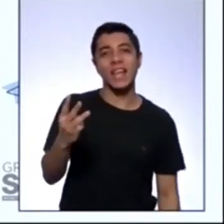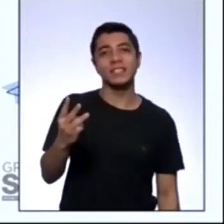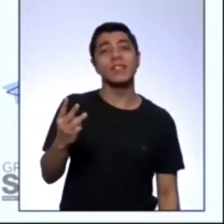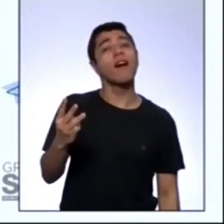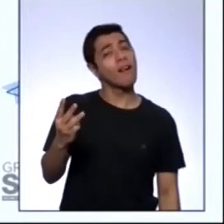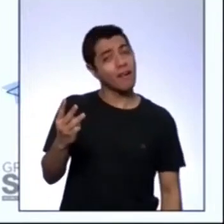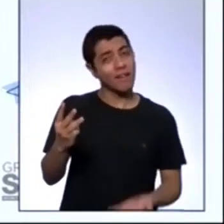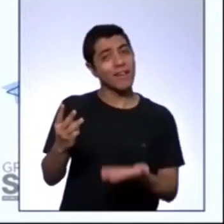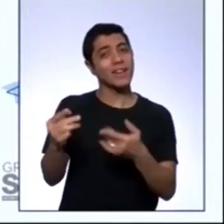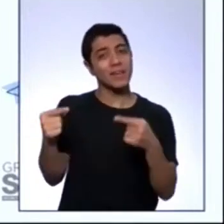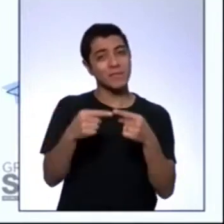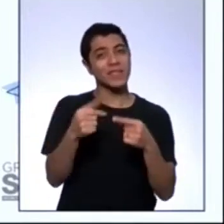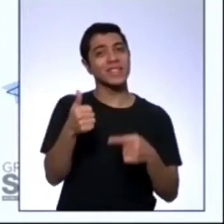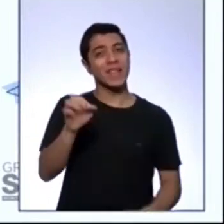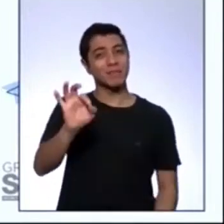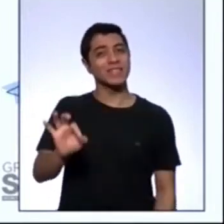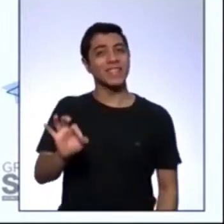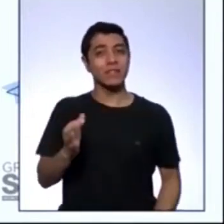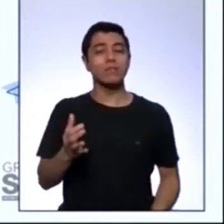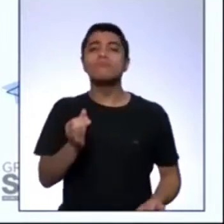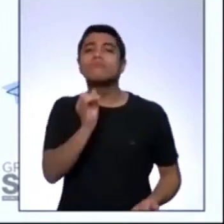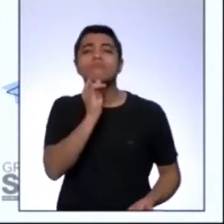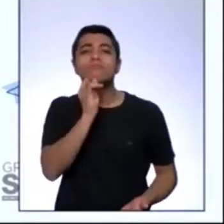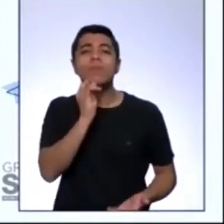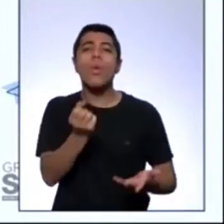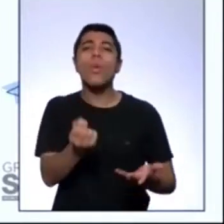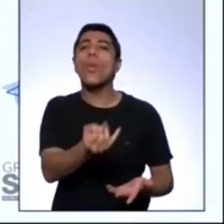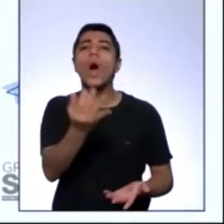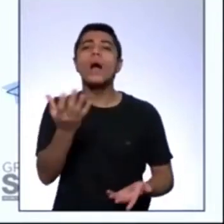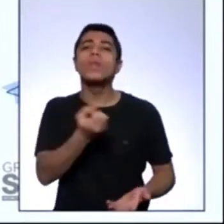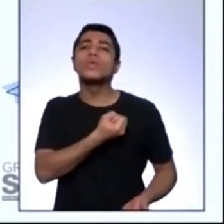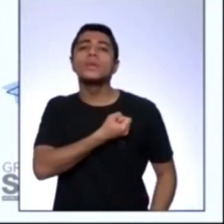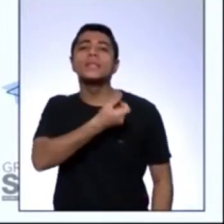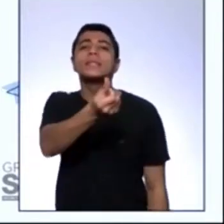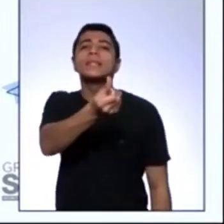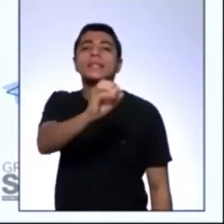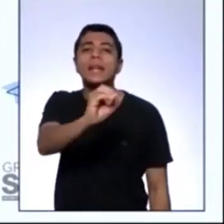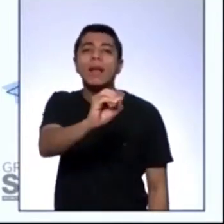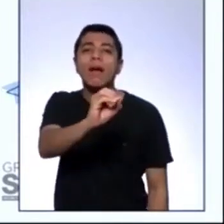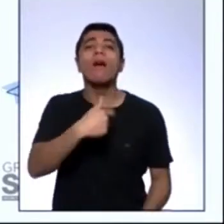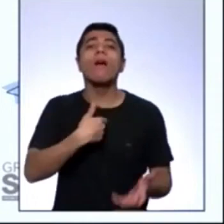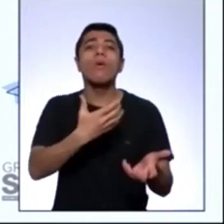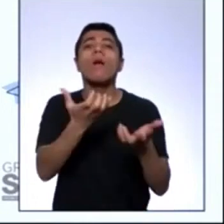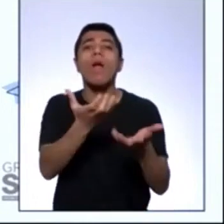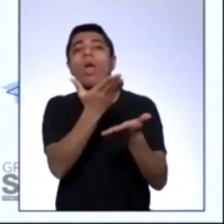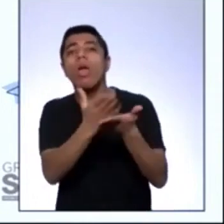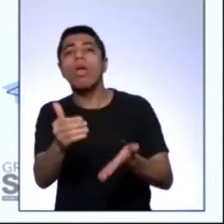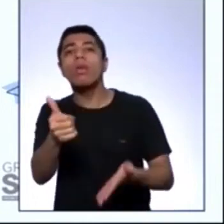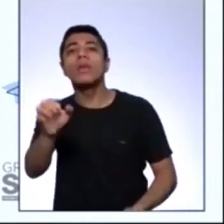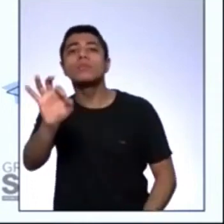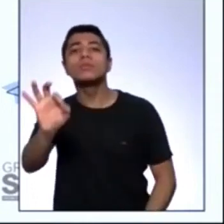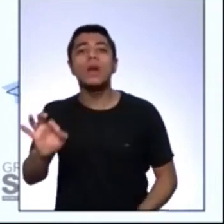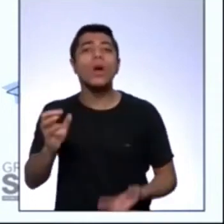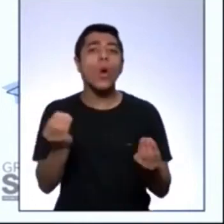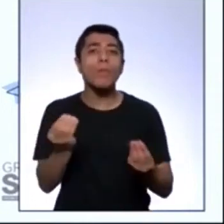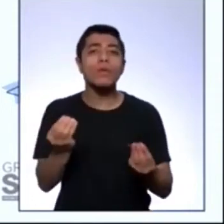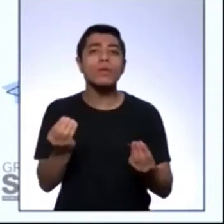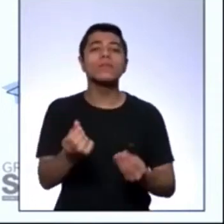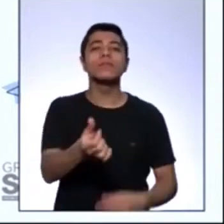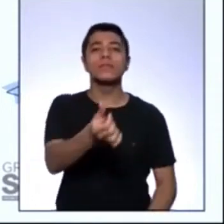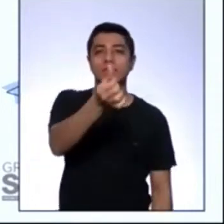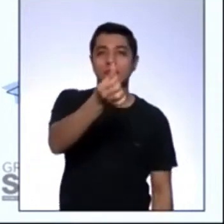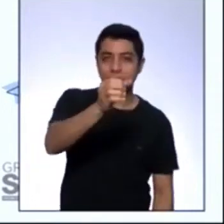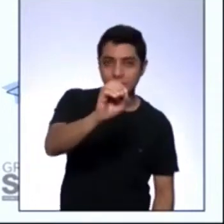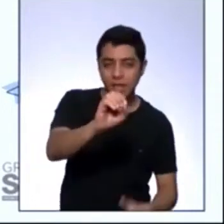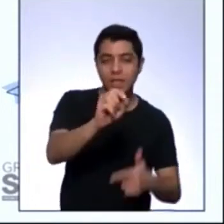então se eu quiser saber 10 por cento de 60 pega os 60 e dividir por 10 60